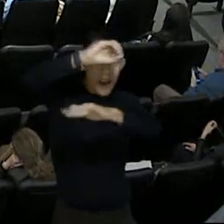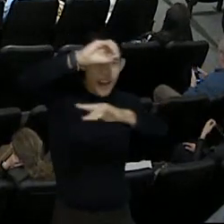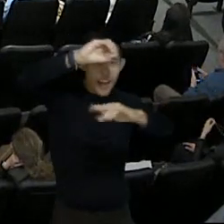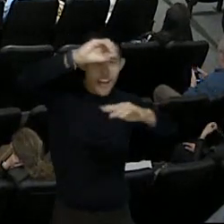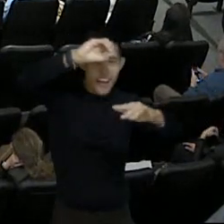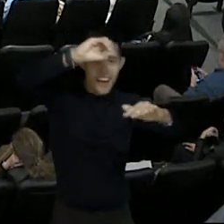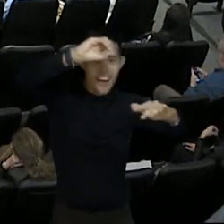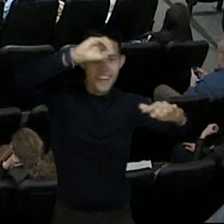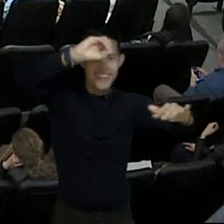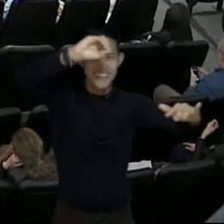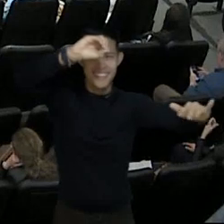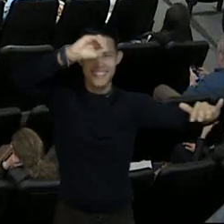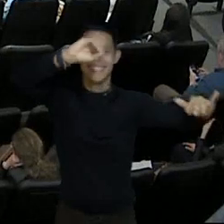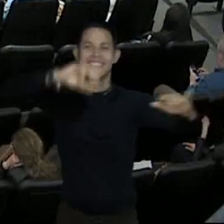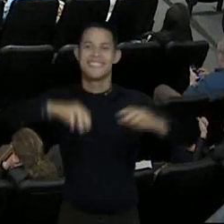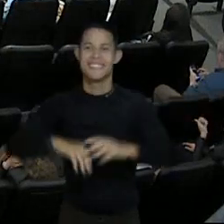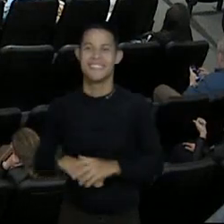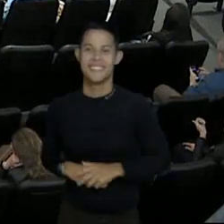sempre